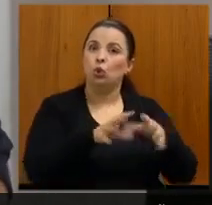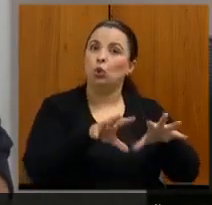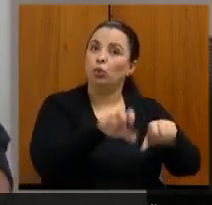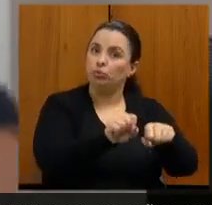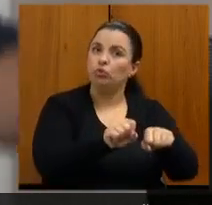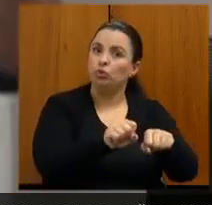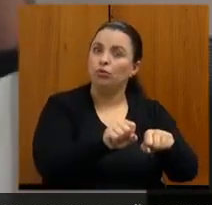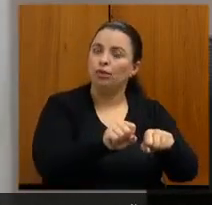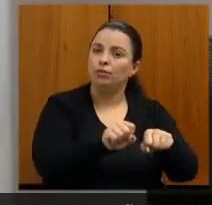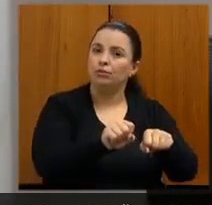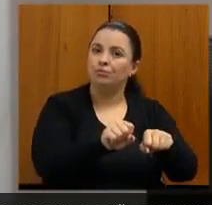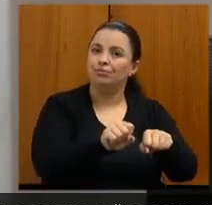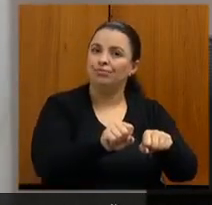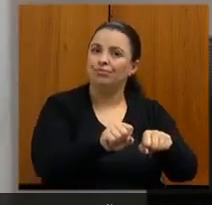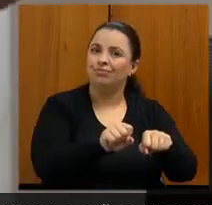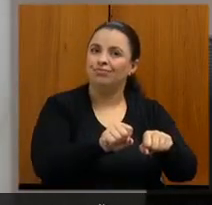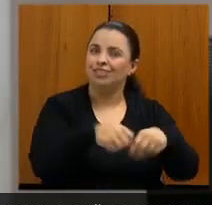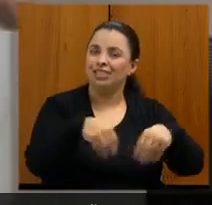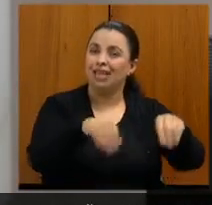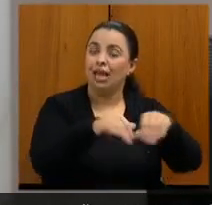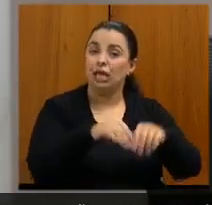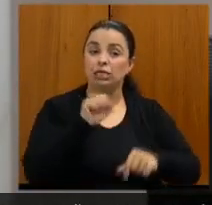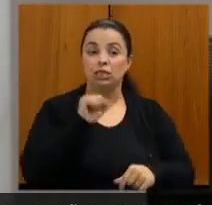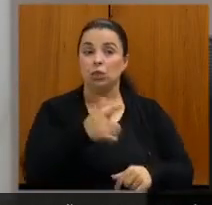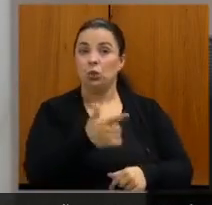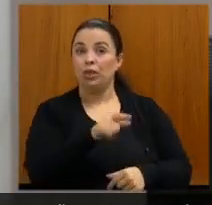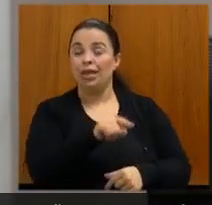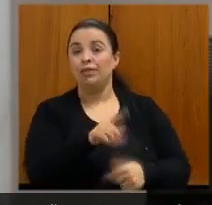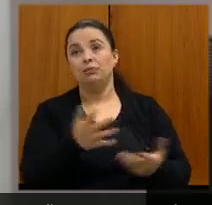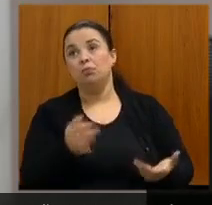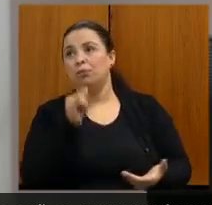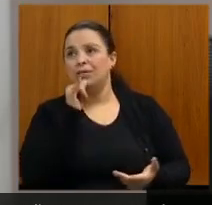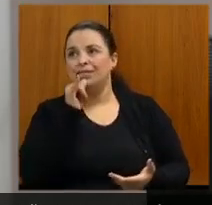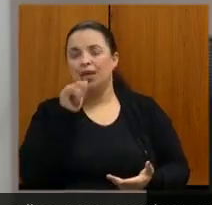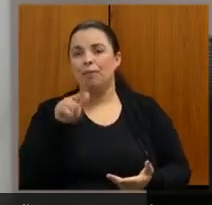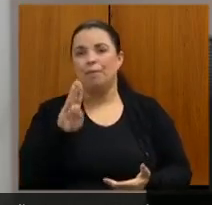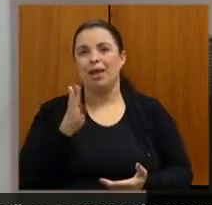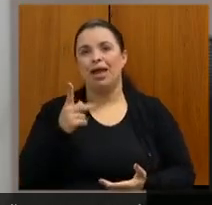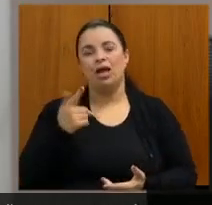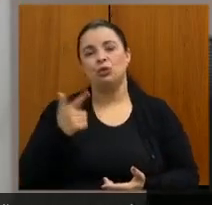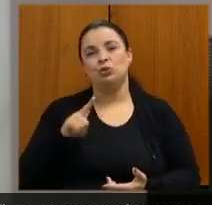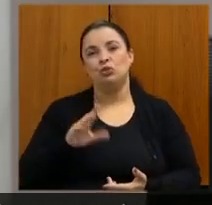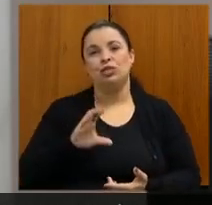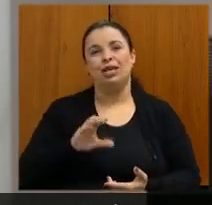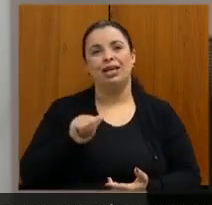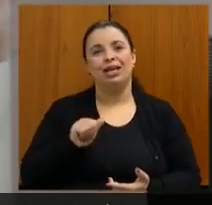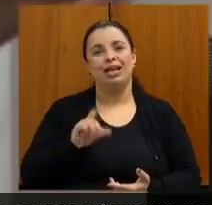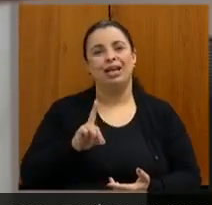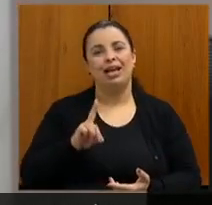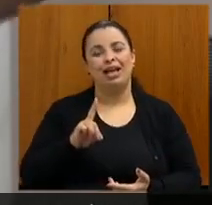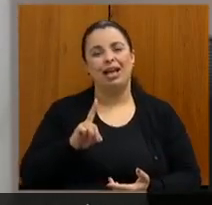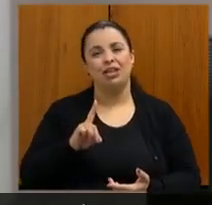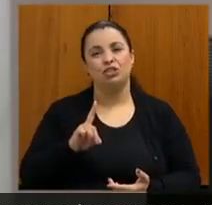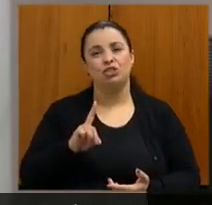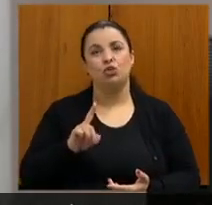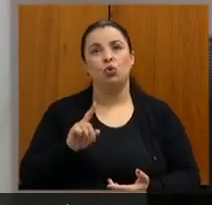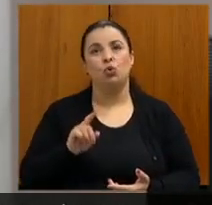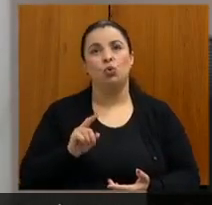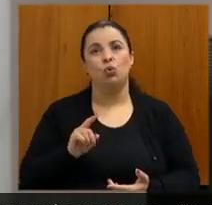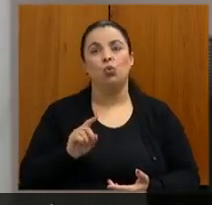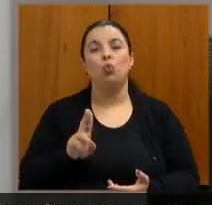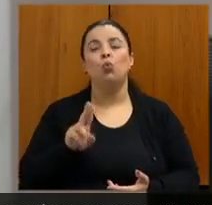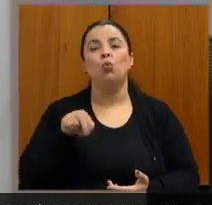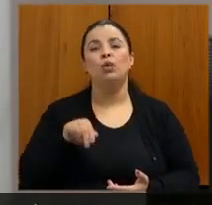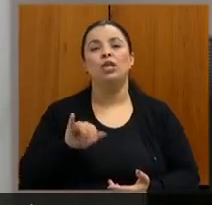não fosse ocupações Belo Horizonte não teria como CAD único o CAD único tá registrado mais de